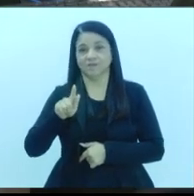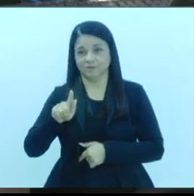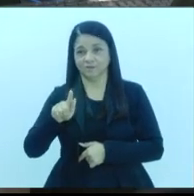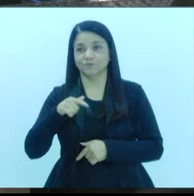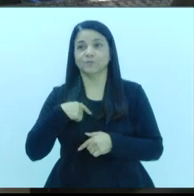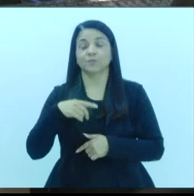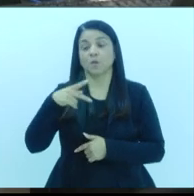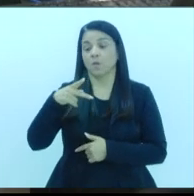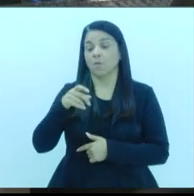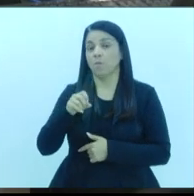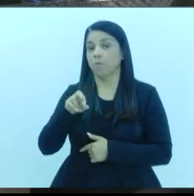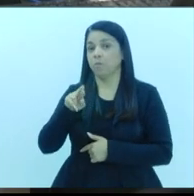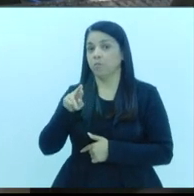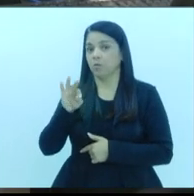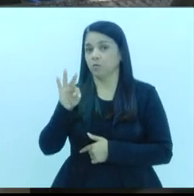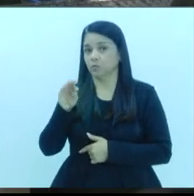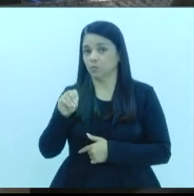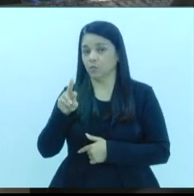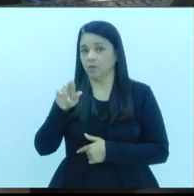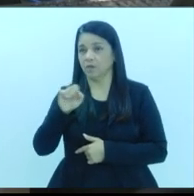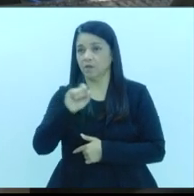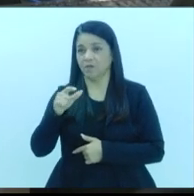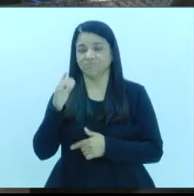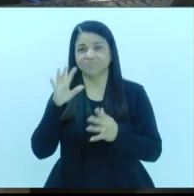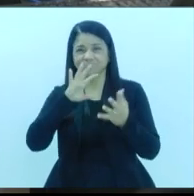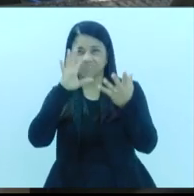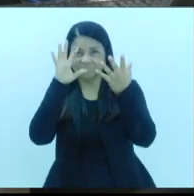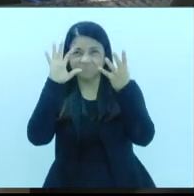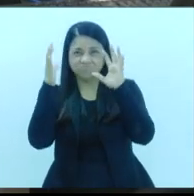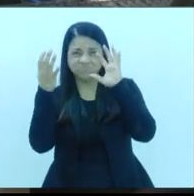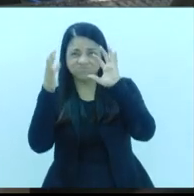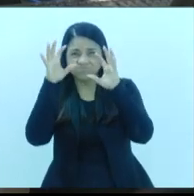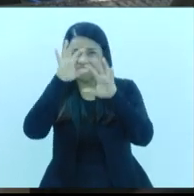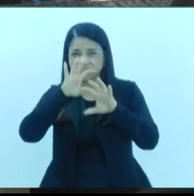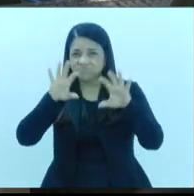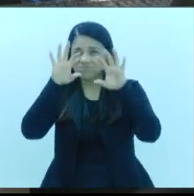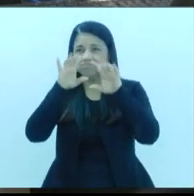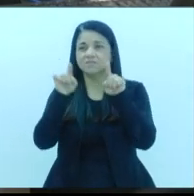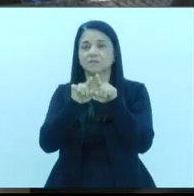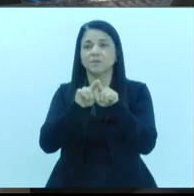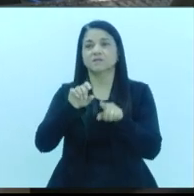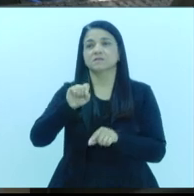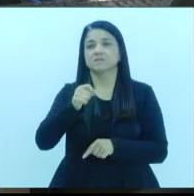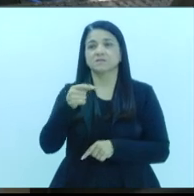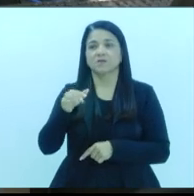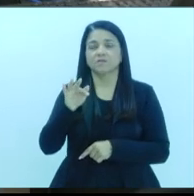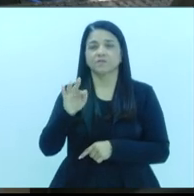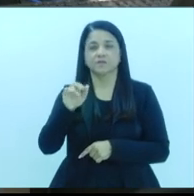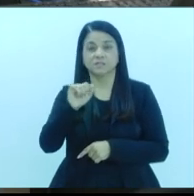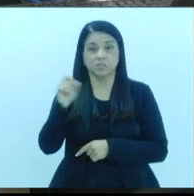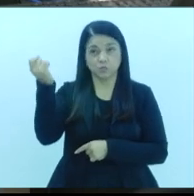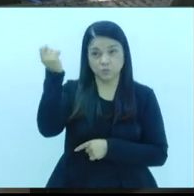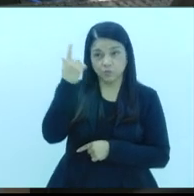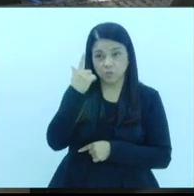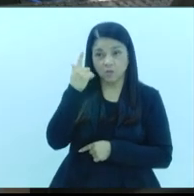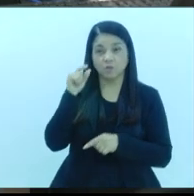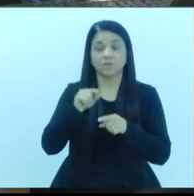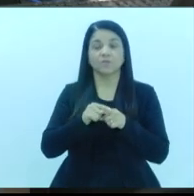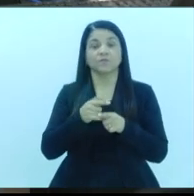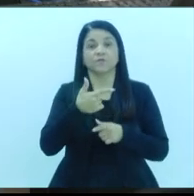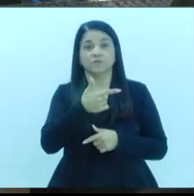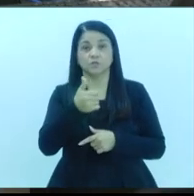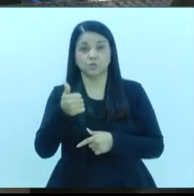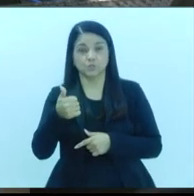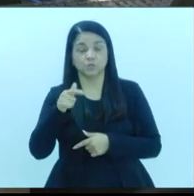Real, tempo está nublado, 17 graus nesse momento. São Francisco de Itabapoana está com sol, 21 graus,